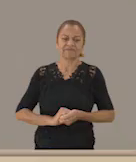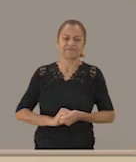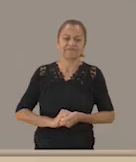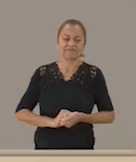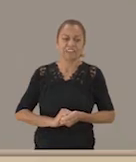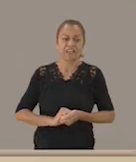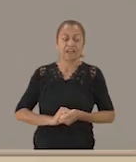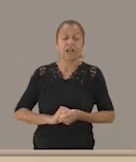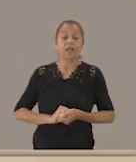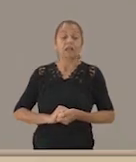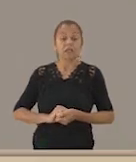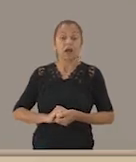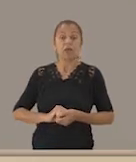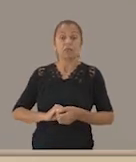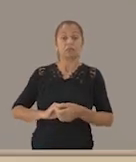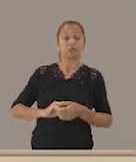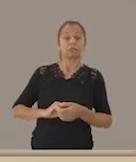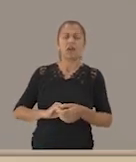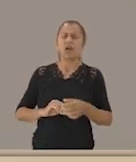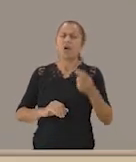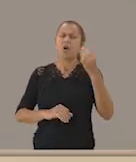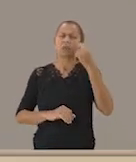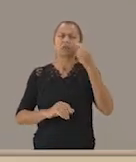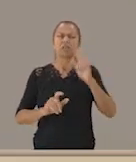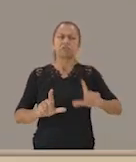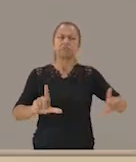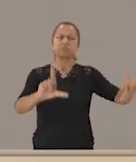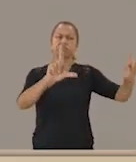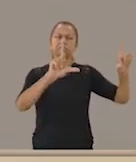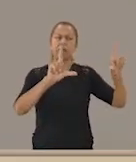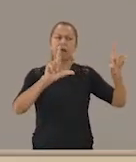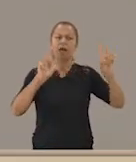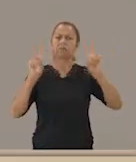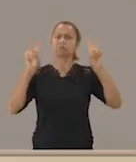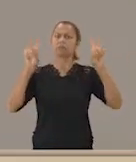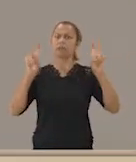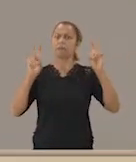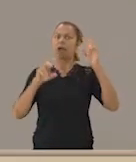Pause o vídeo, observe essas três notícias sobre o mesmo fato e reflita.